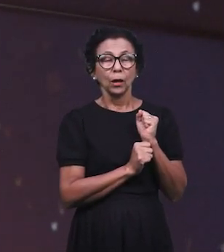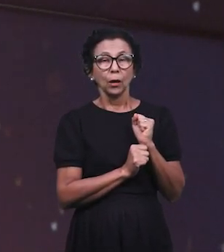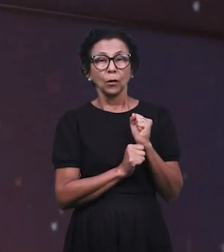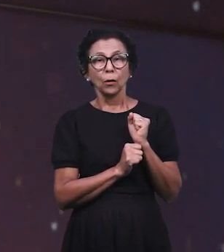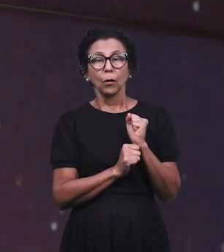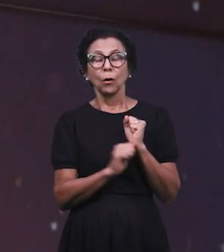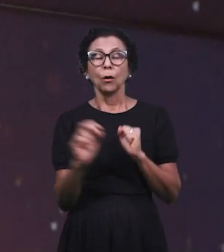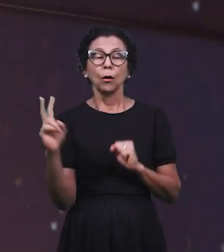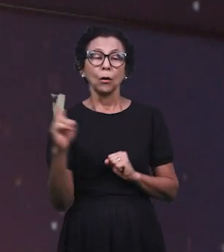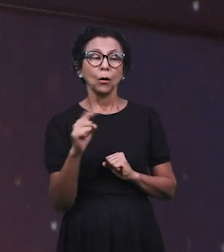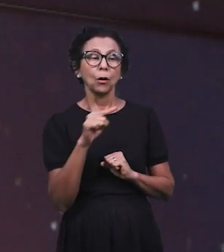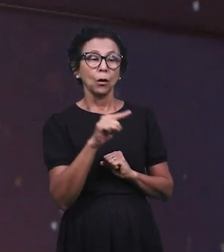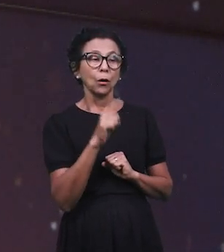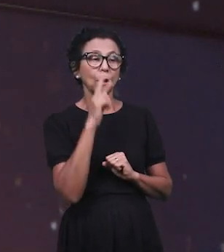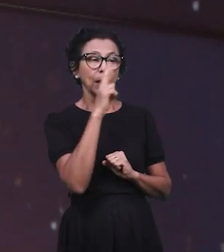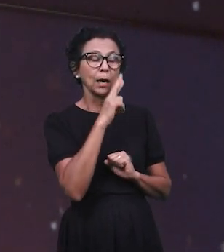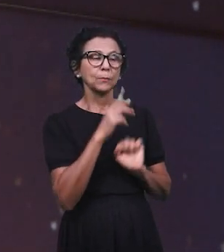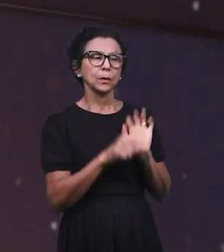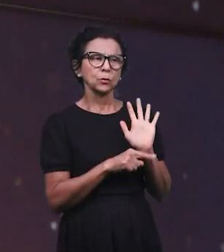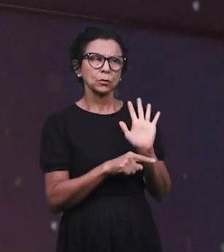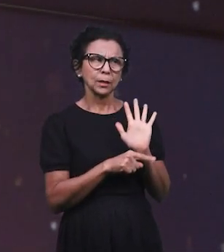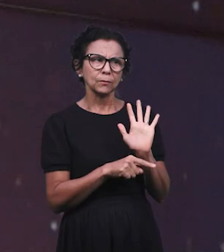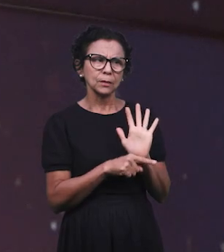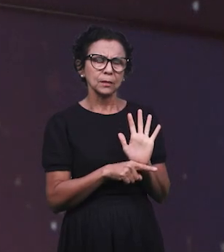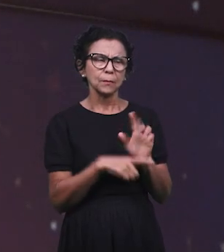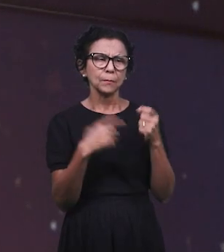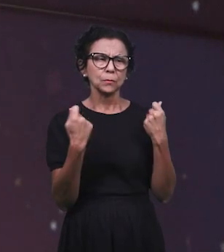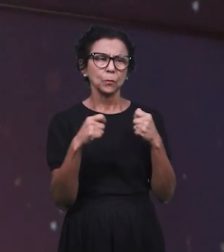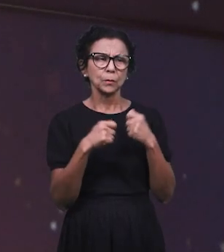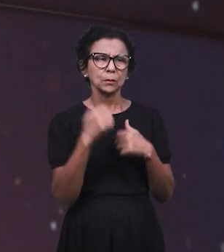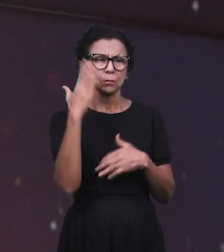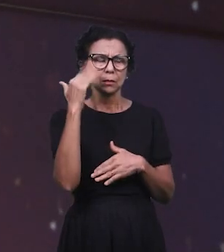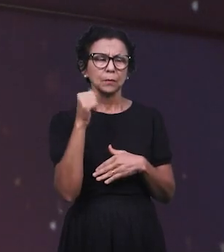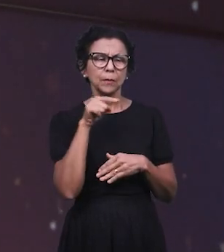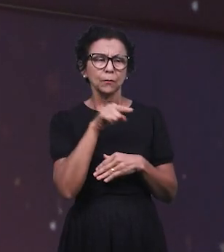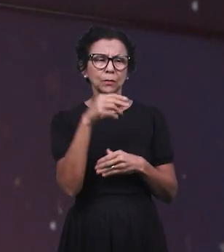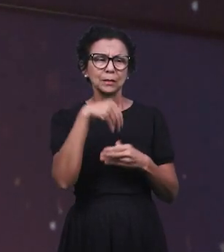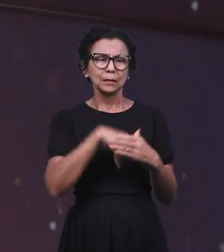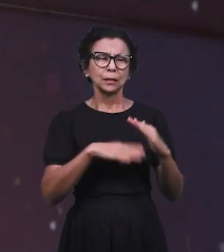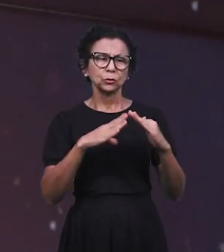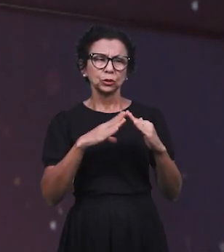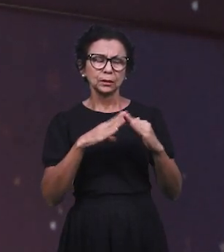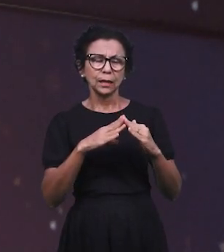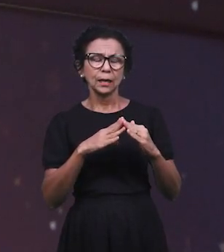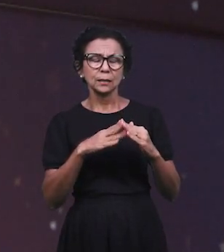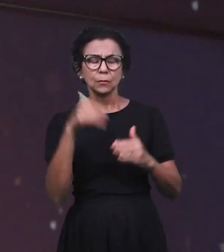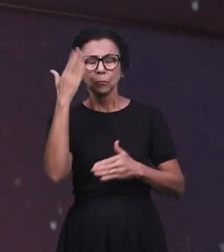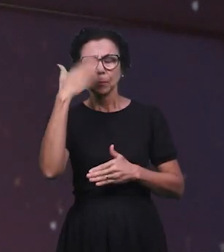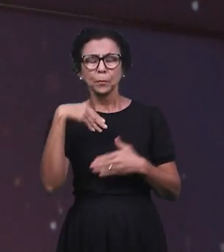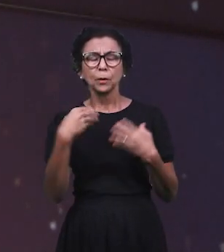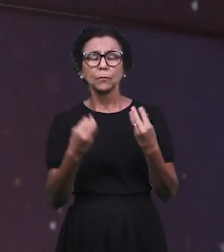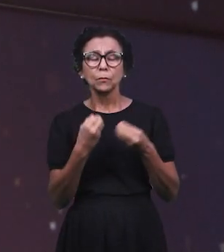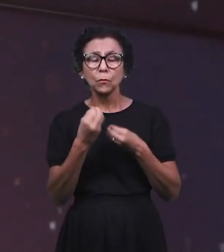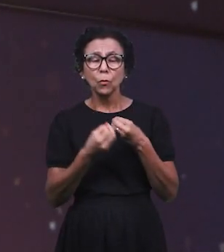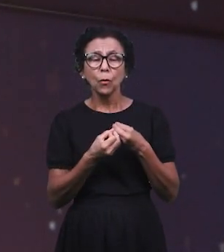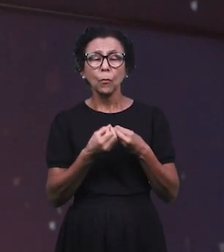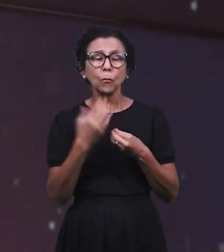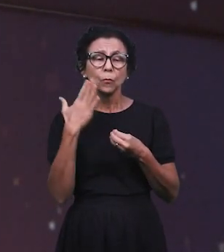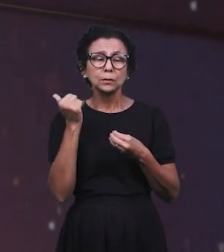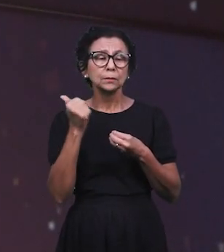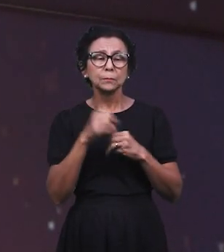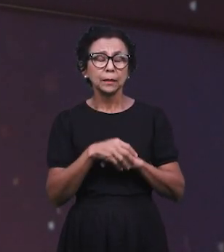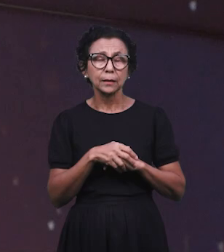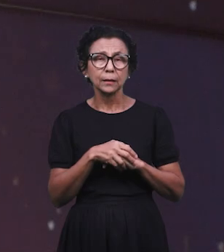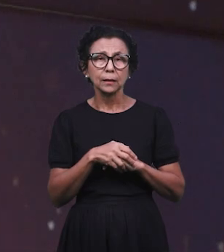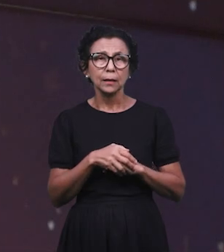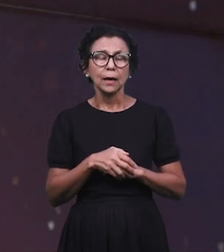sabia, porque foi dada a revelação de algo que estava além do conhecimento dela. Então, a igreja, a